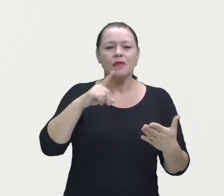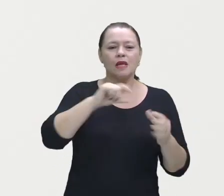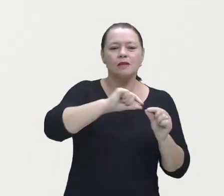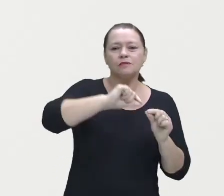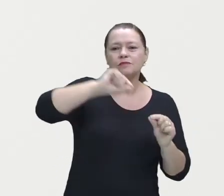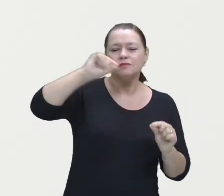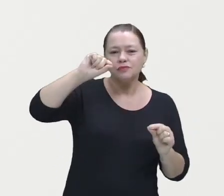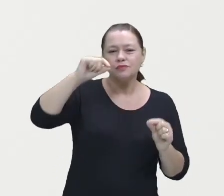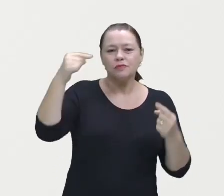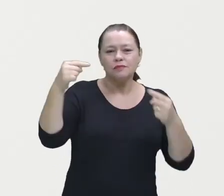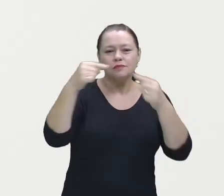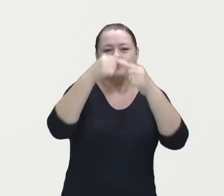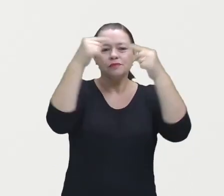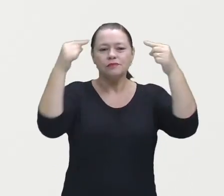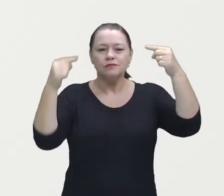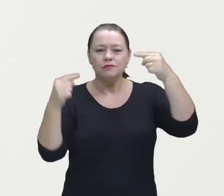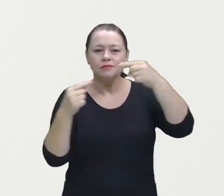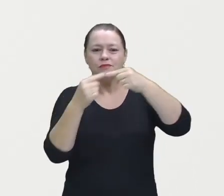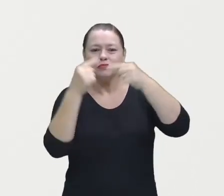Infantil, nós ligamos com